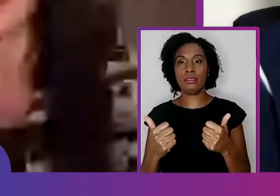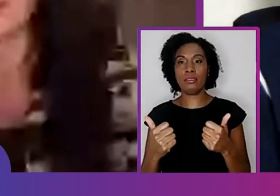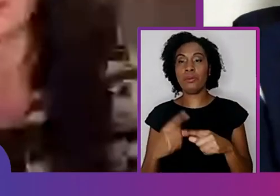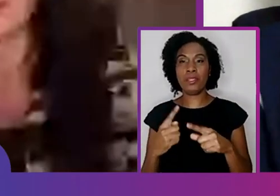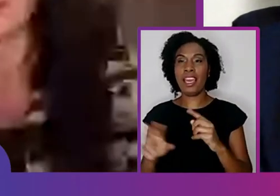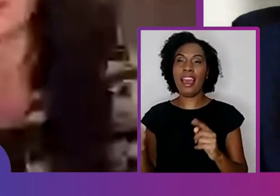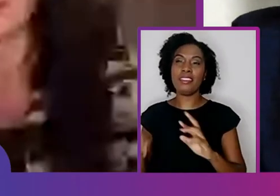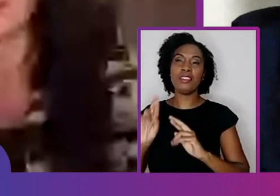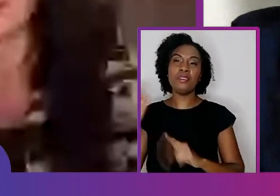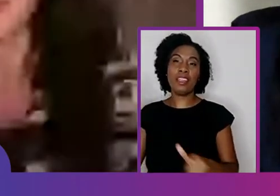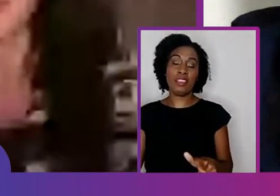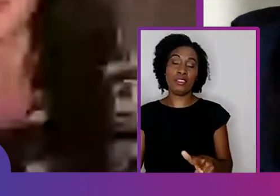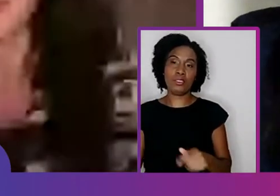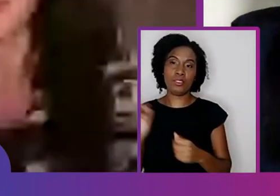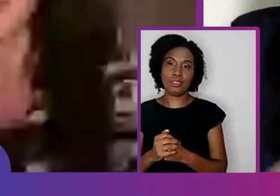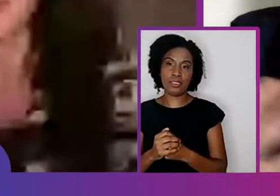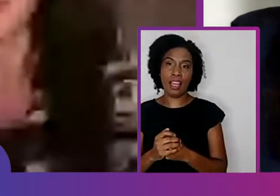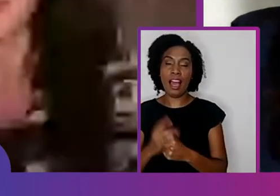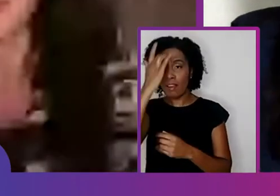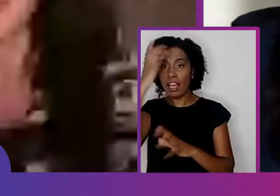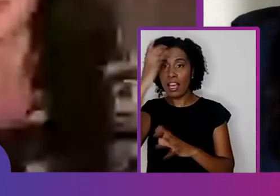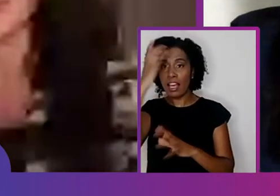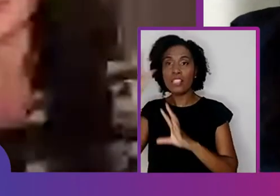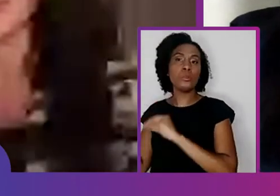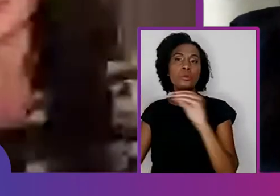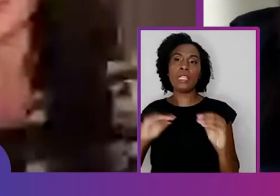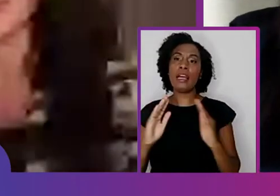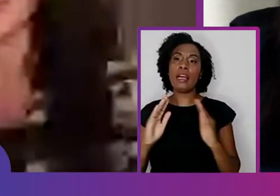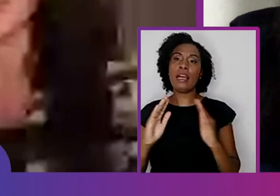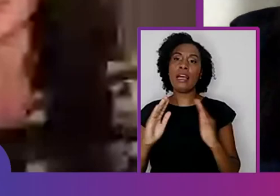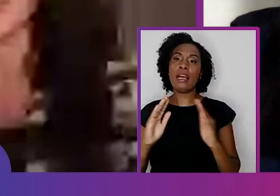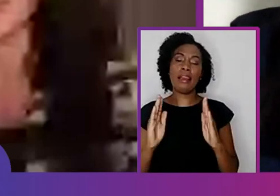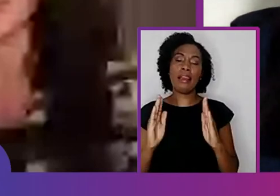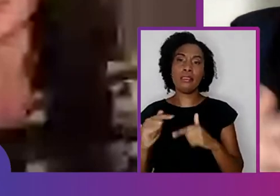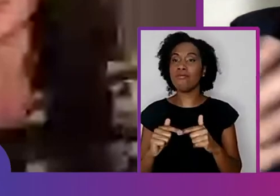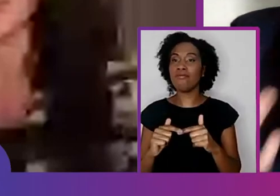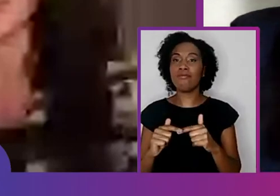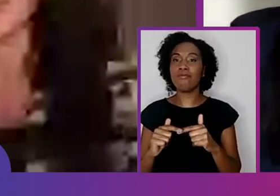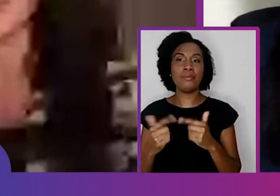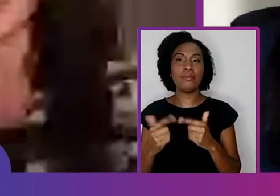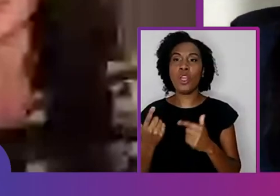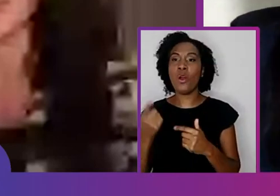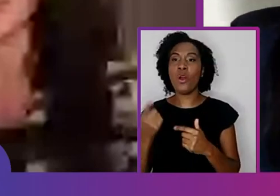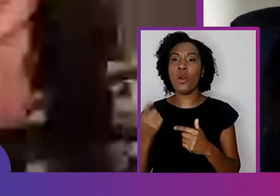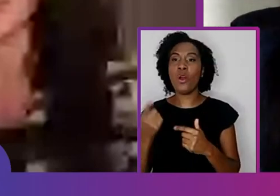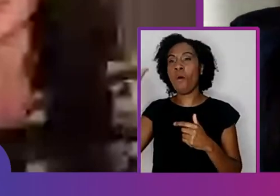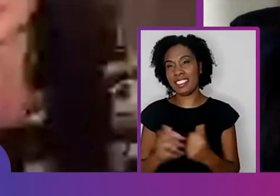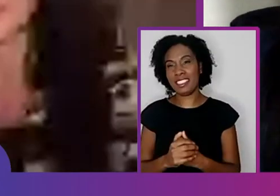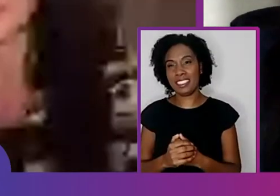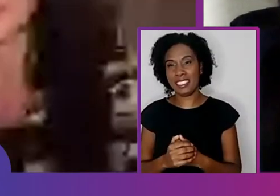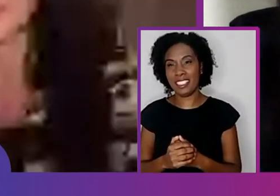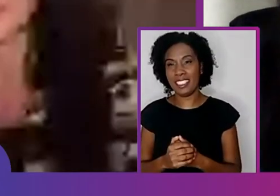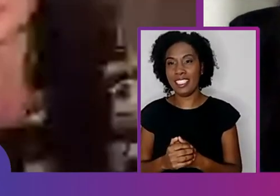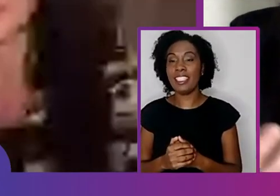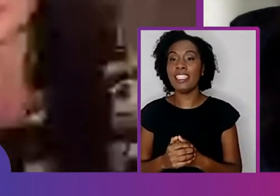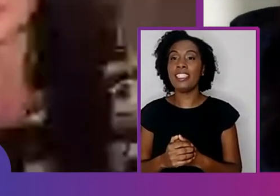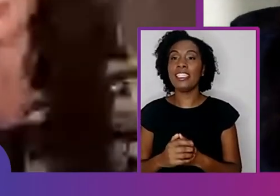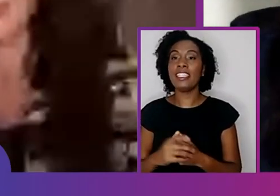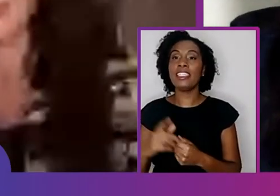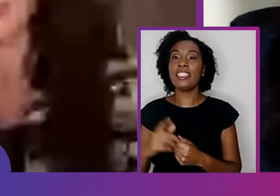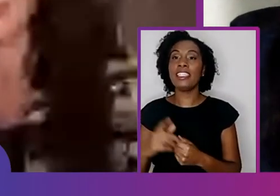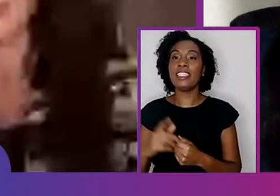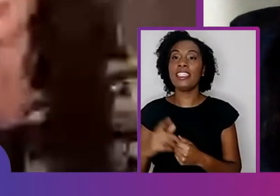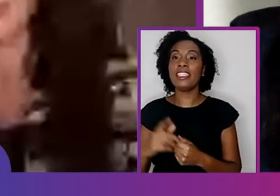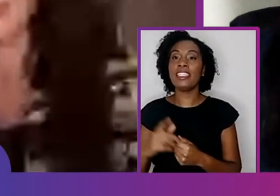simplesmente ir para casa e trabalhar de casa. É outra forma de trabalhar que requer um monte de competências técnicas e